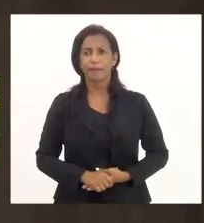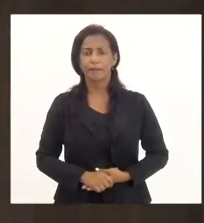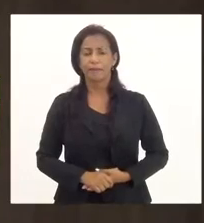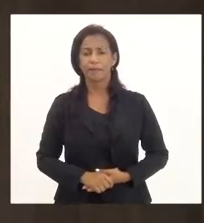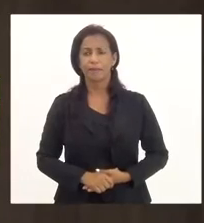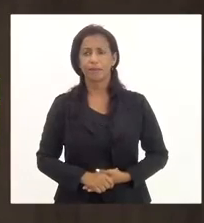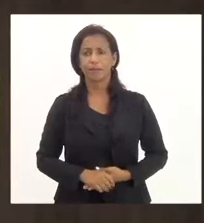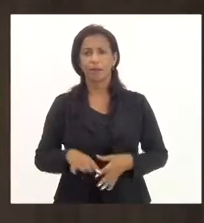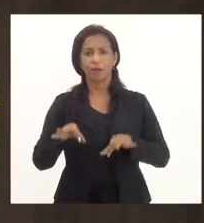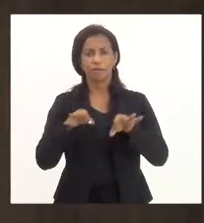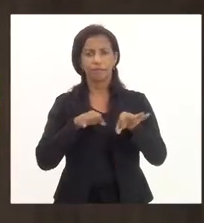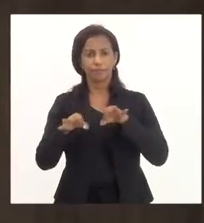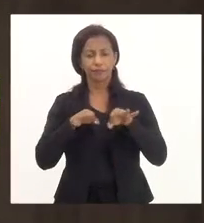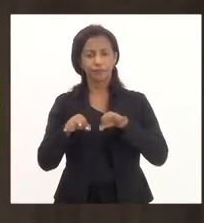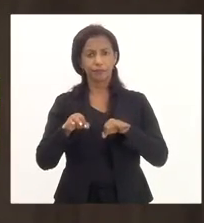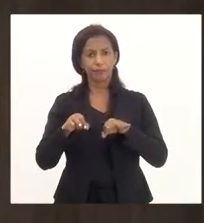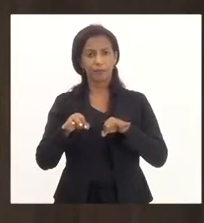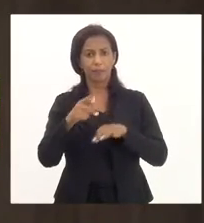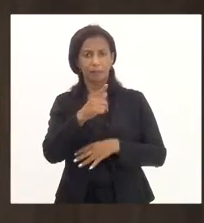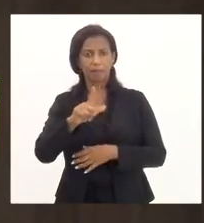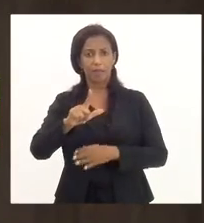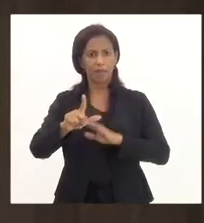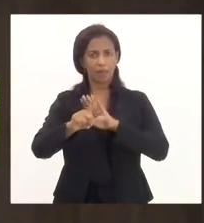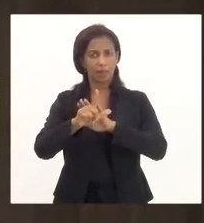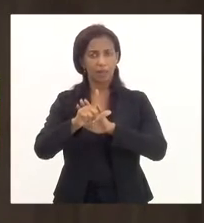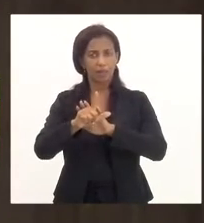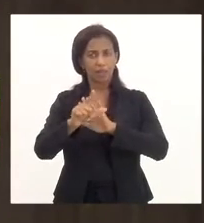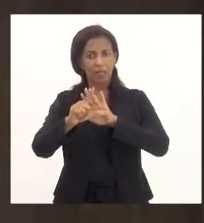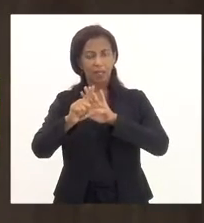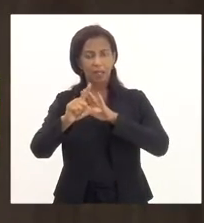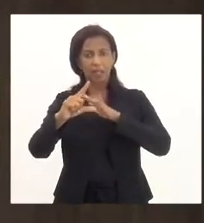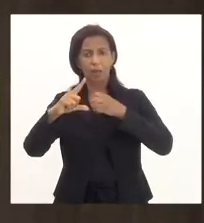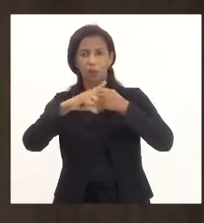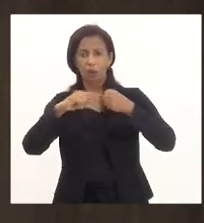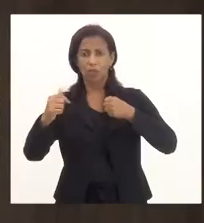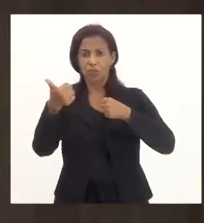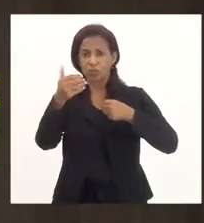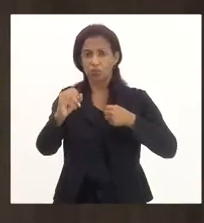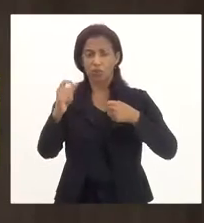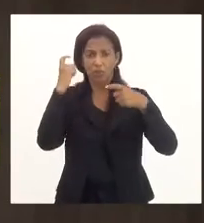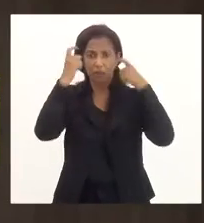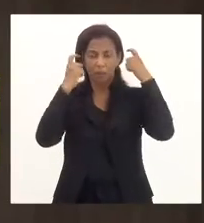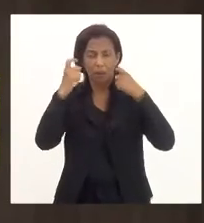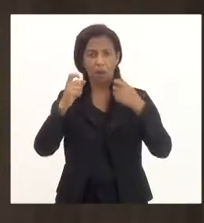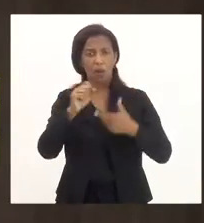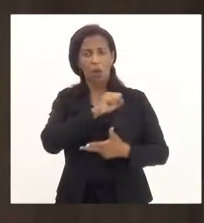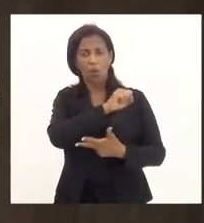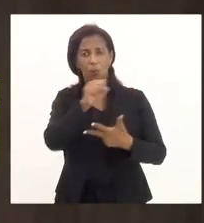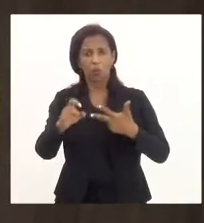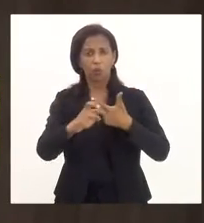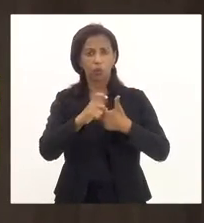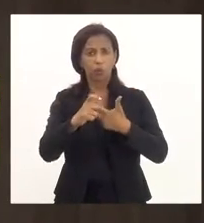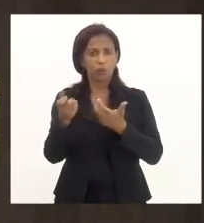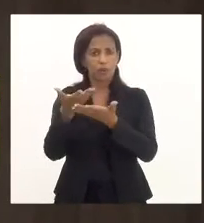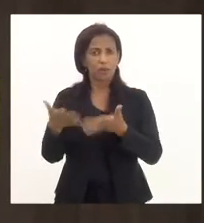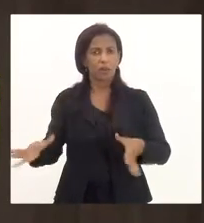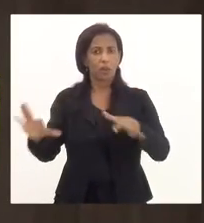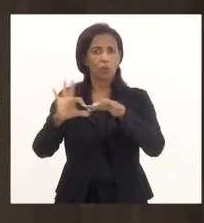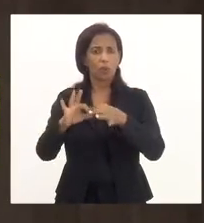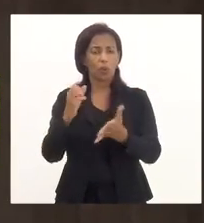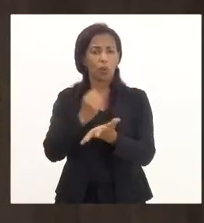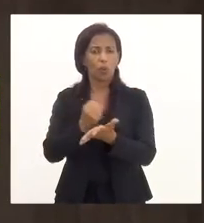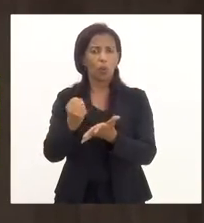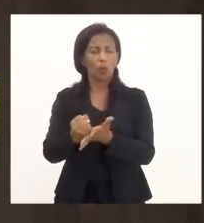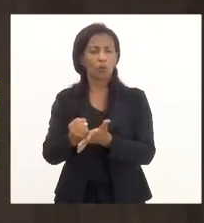projeto de lei tem um artigo 10 que me preocupa muito O Poder Executivo autorizado a celebrar a união